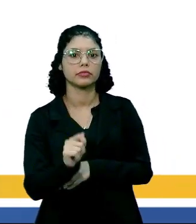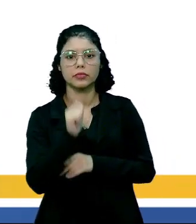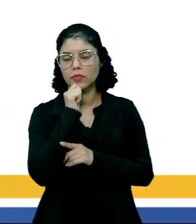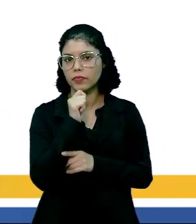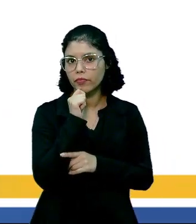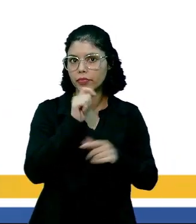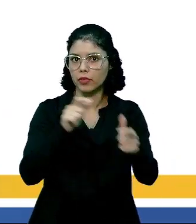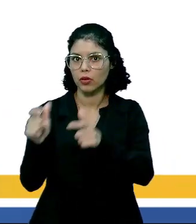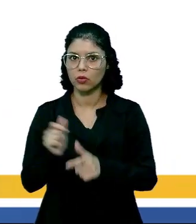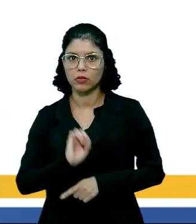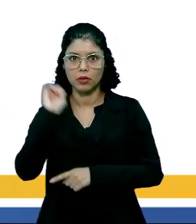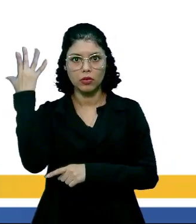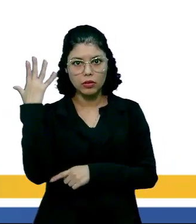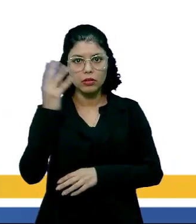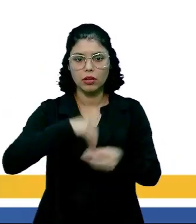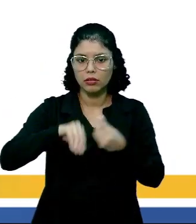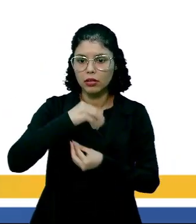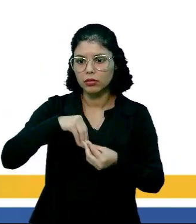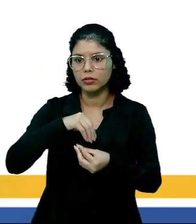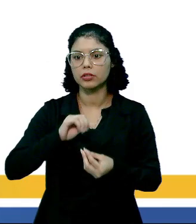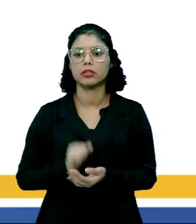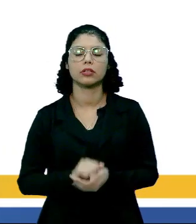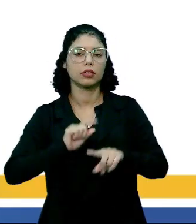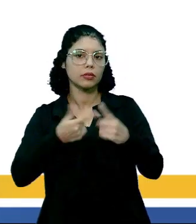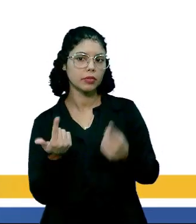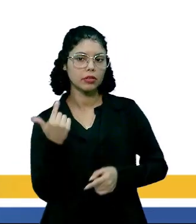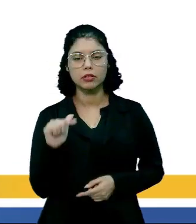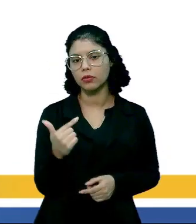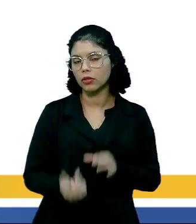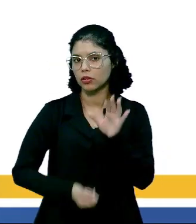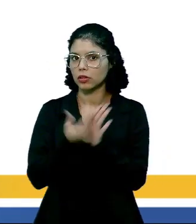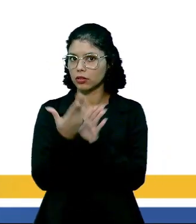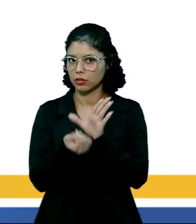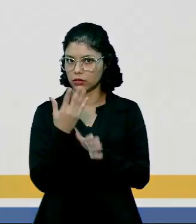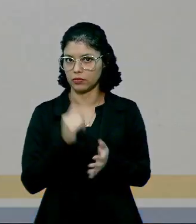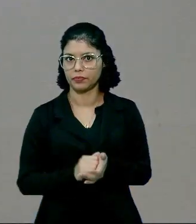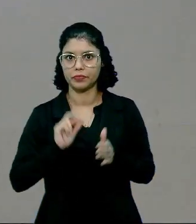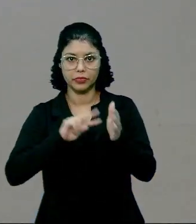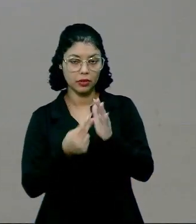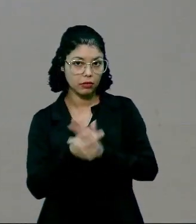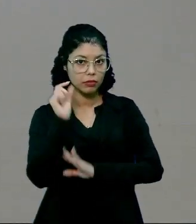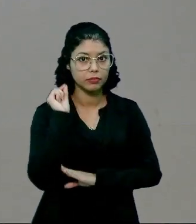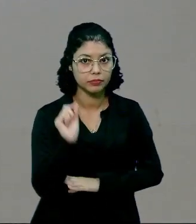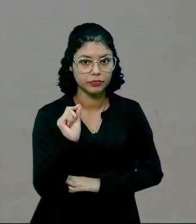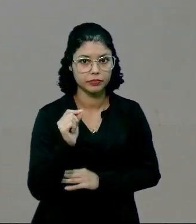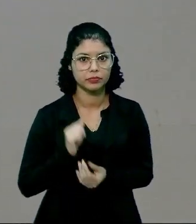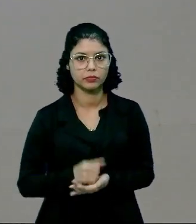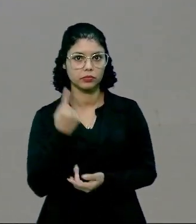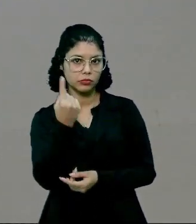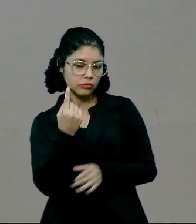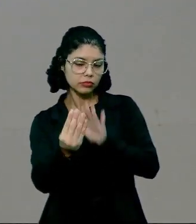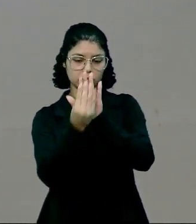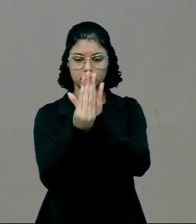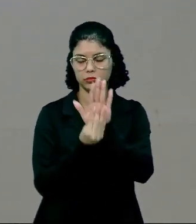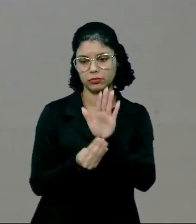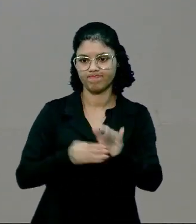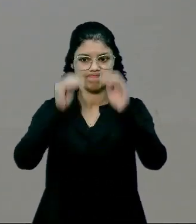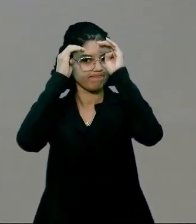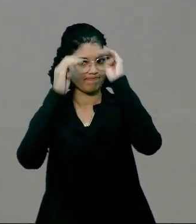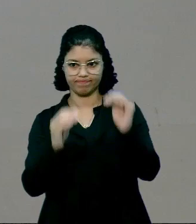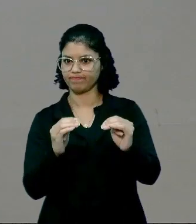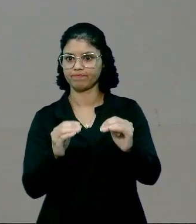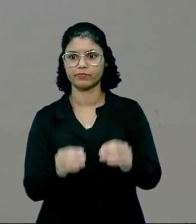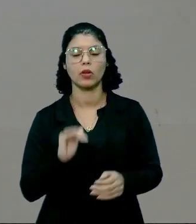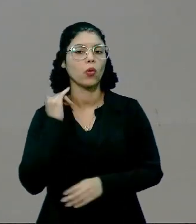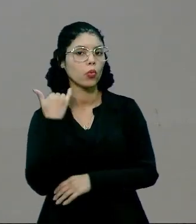complexo ativado é onde vai acontecer as reações mas não houve a formação de produto isso quer dizer que um dos dois fatores não foi obedecido